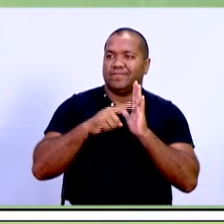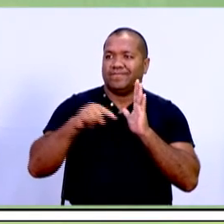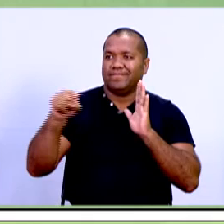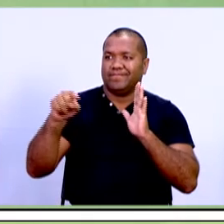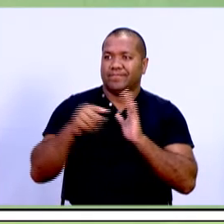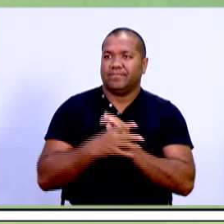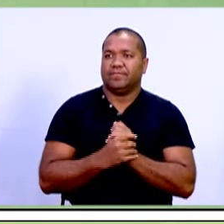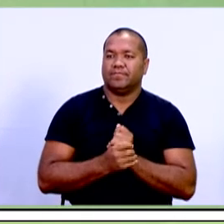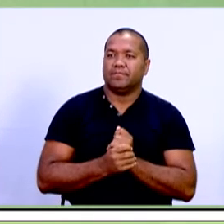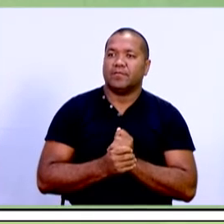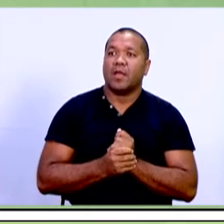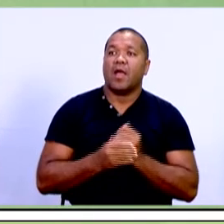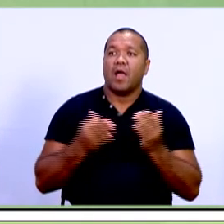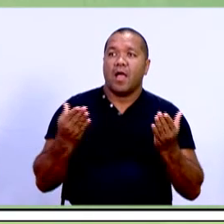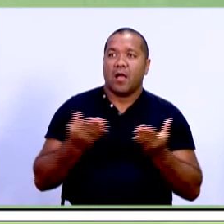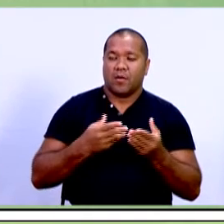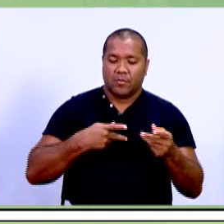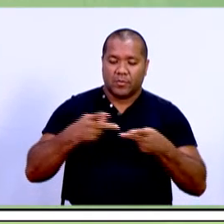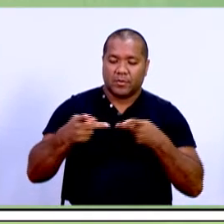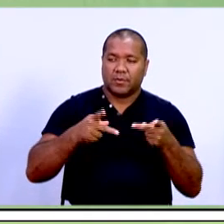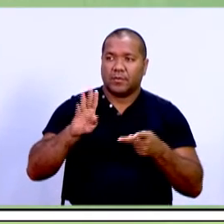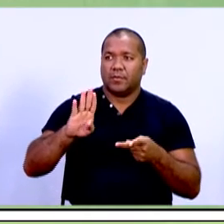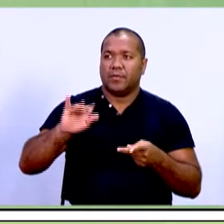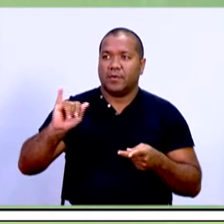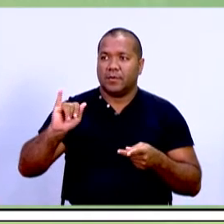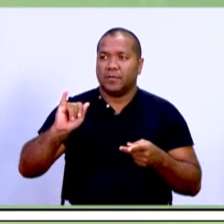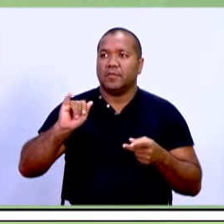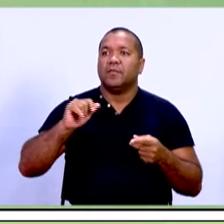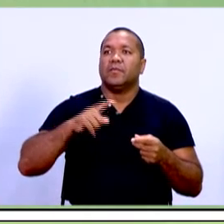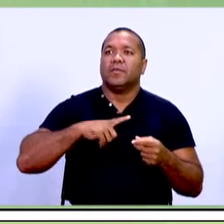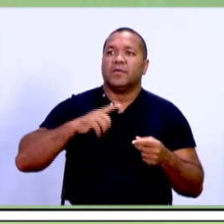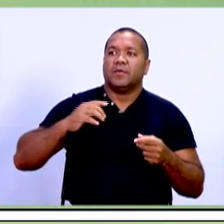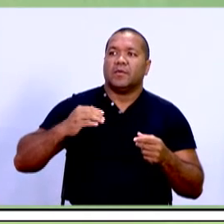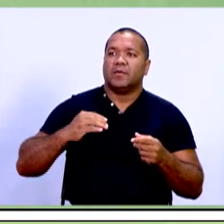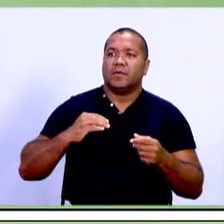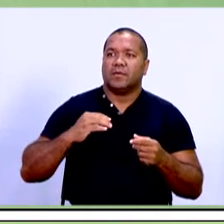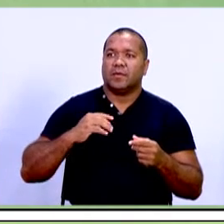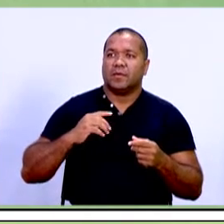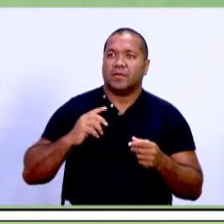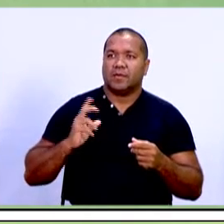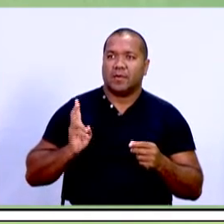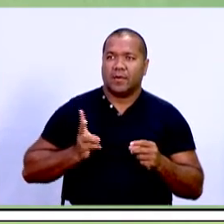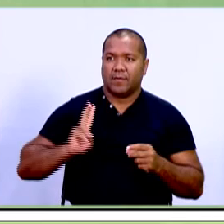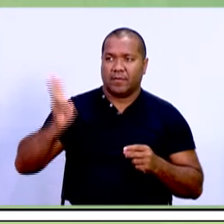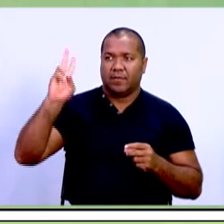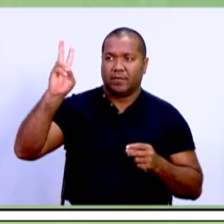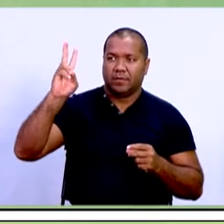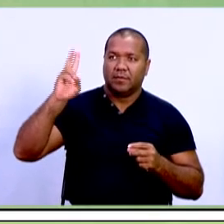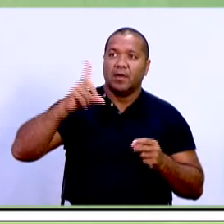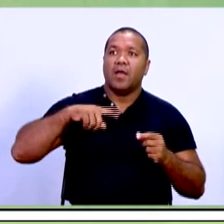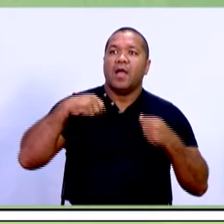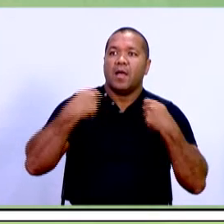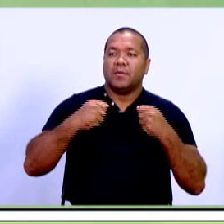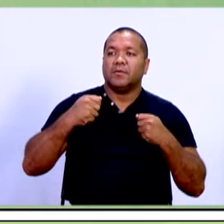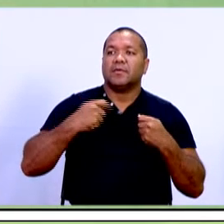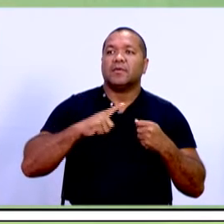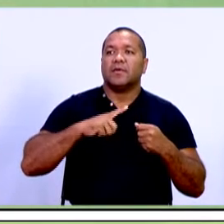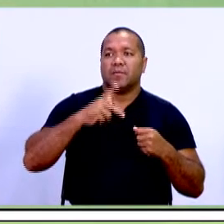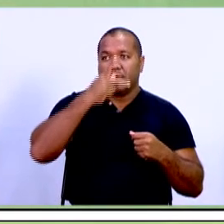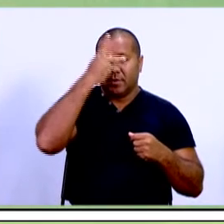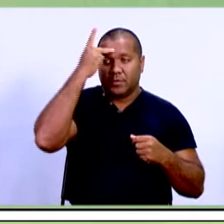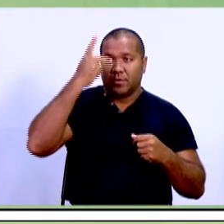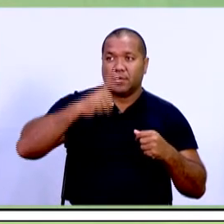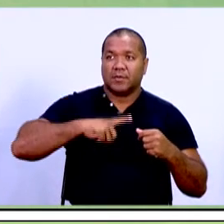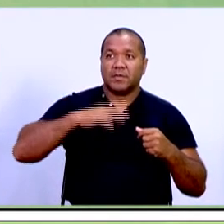Agora, para os projetos de BI terem sucesso, o que é necessário? Primeiro, pessoas capacitadas para trabalhar com